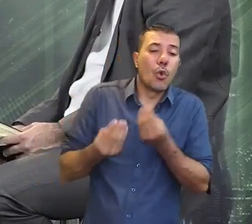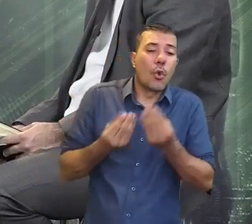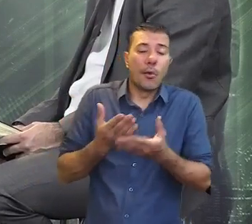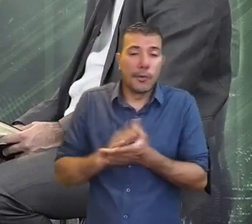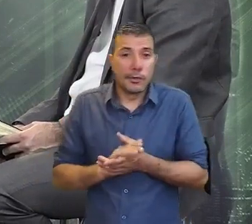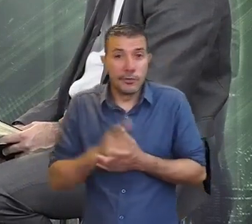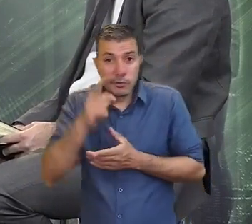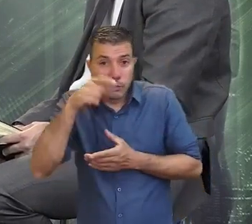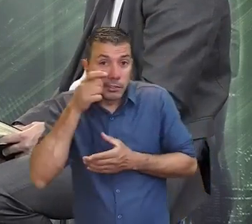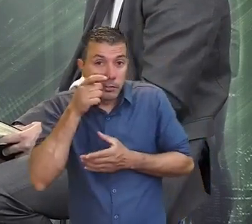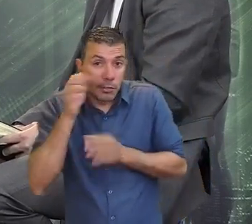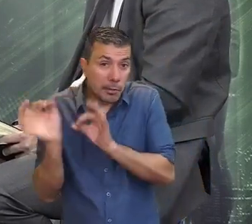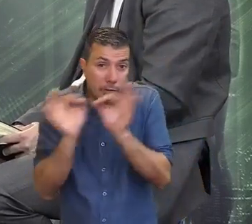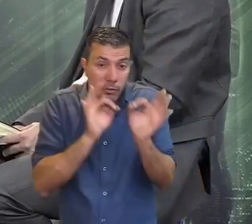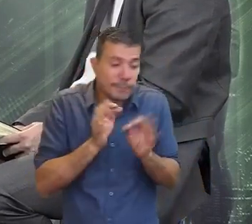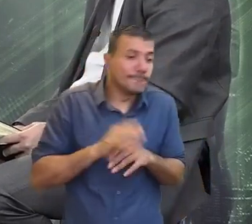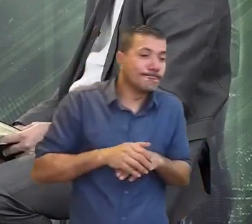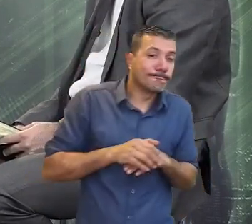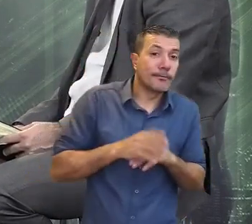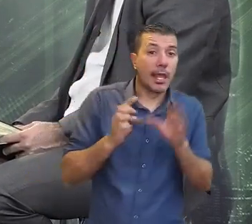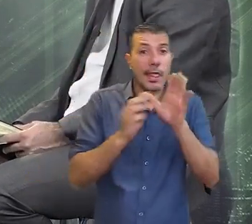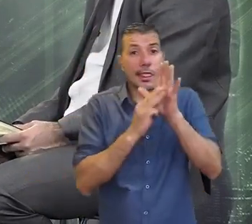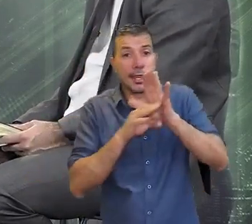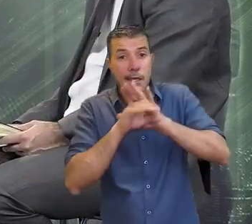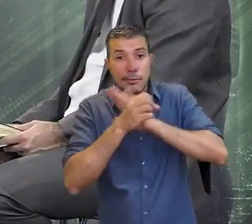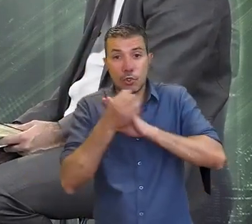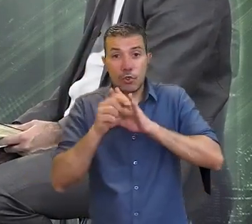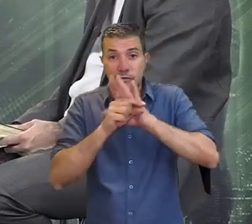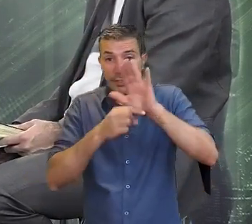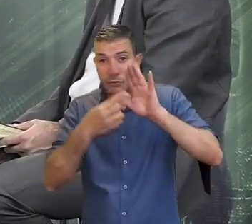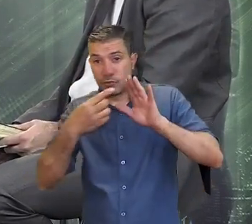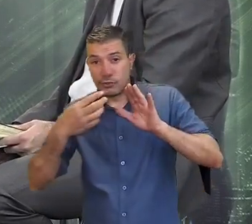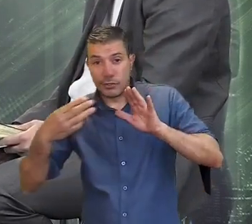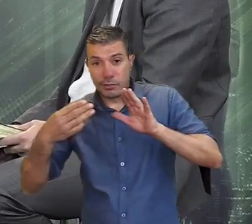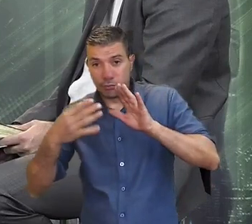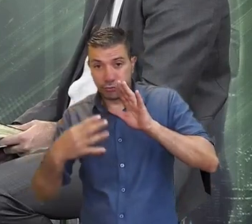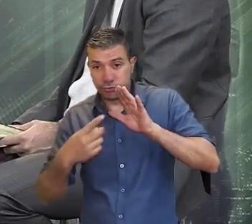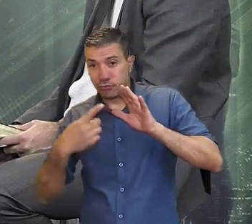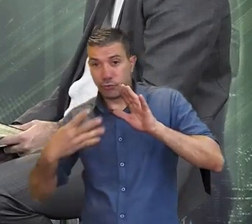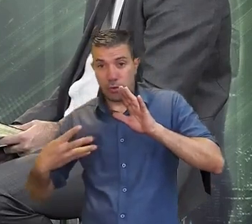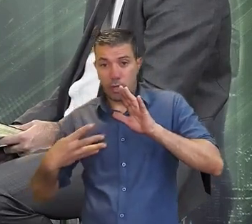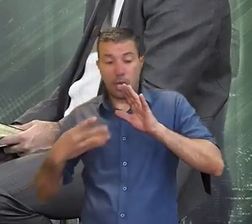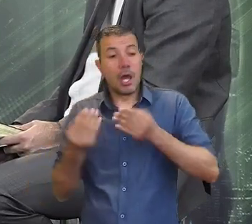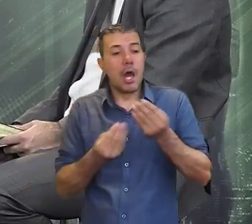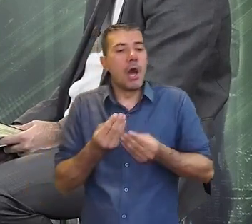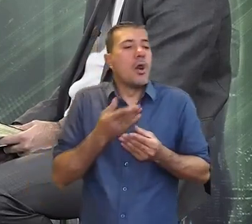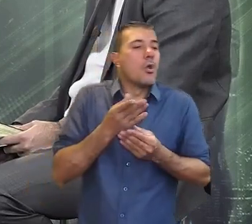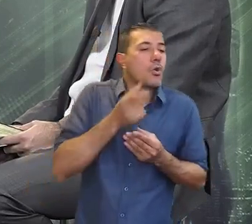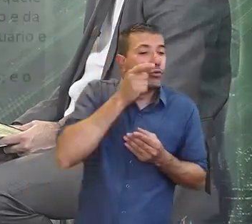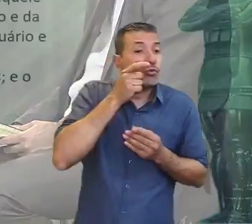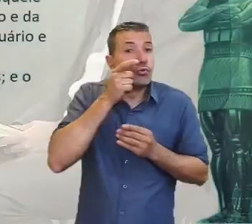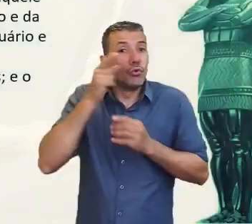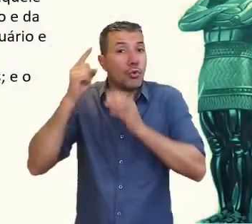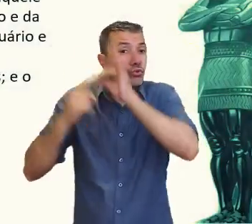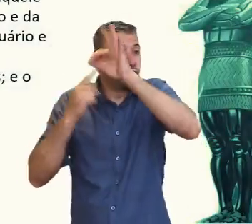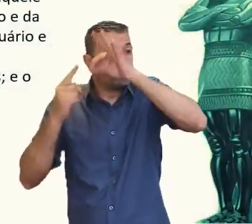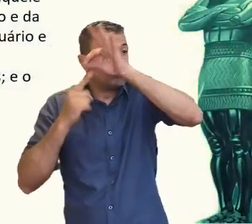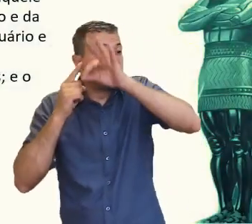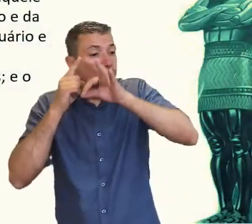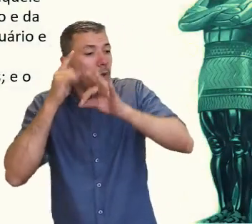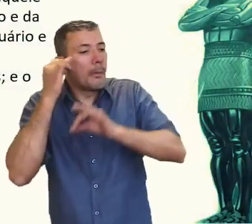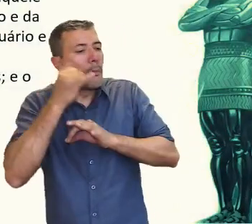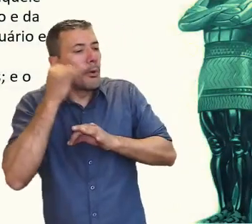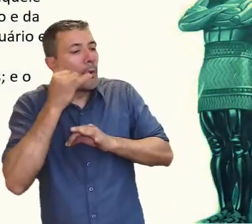vocês, vocês estão nos acompanhando. Daniel 8, 13, 14 diz assim: depois ouvi um santo que falava comigo,